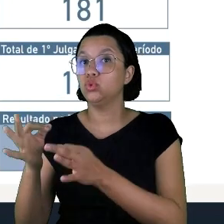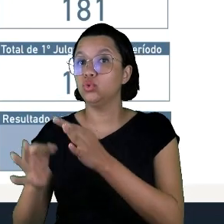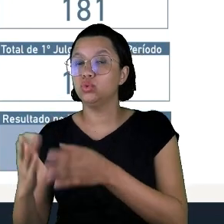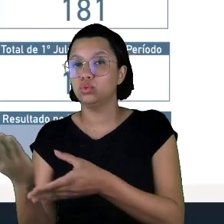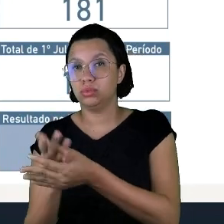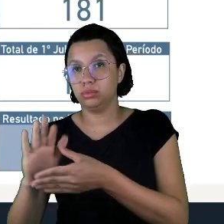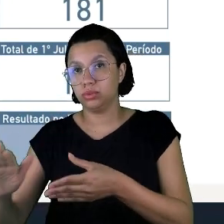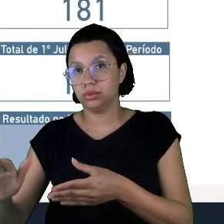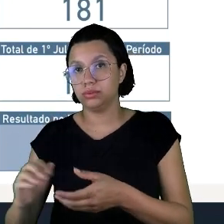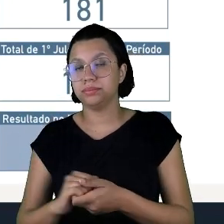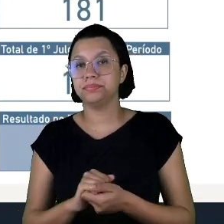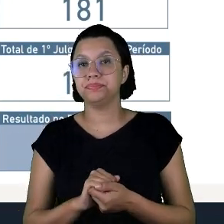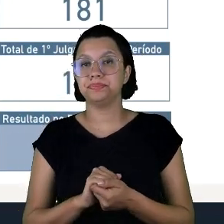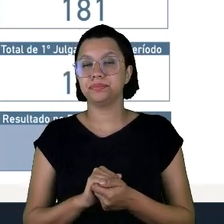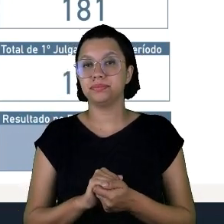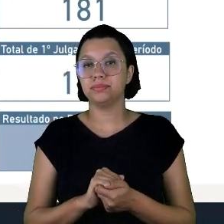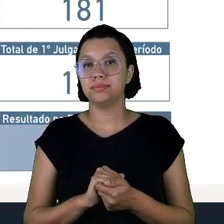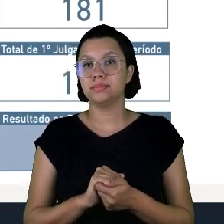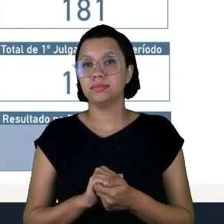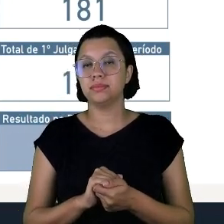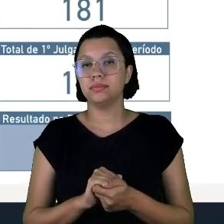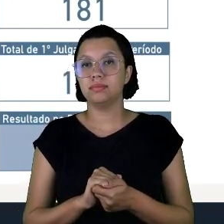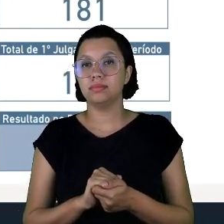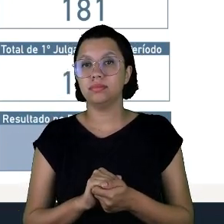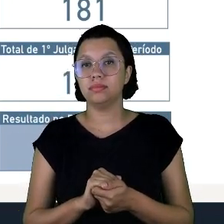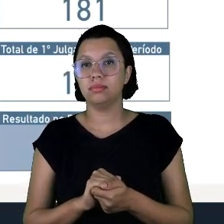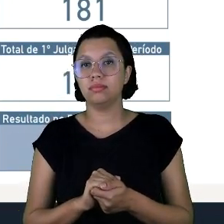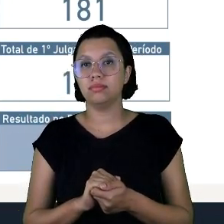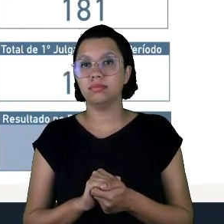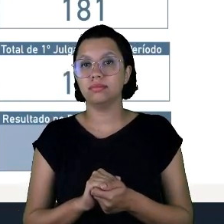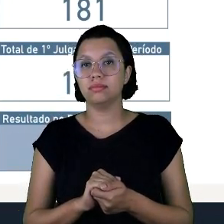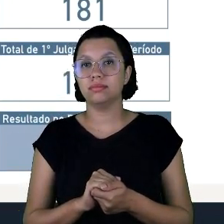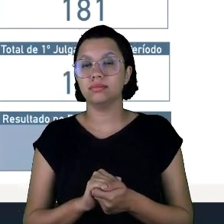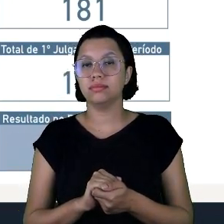e o primeiro julgamento do processo.